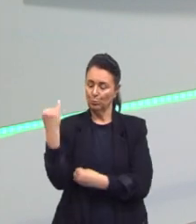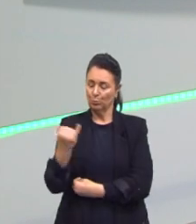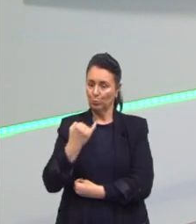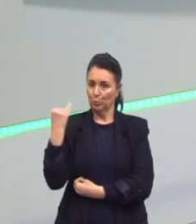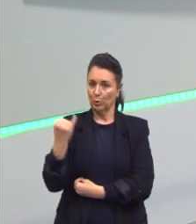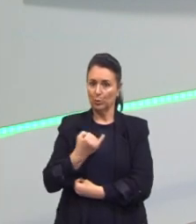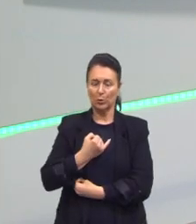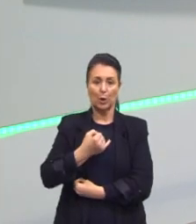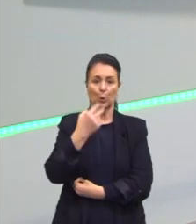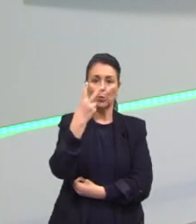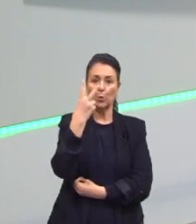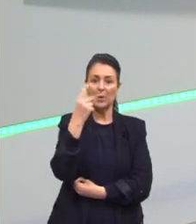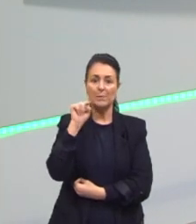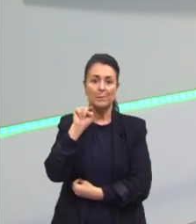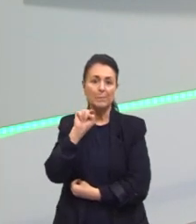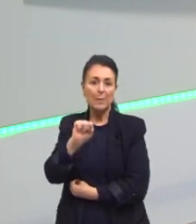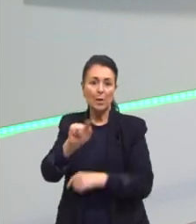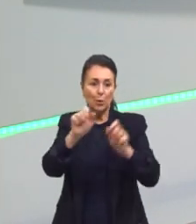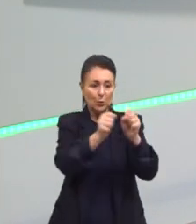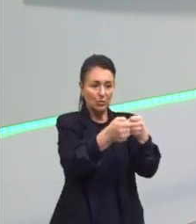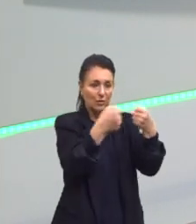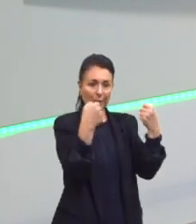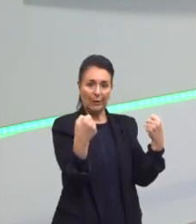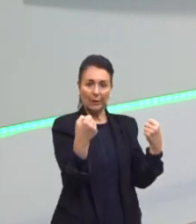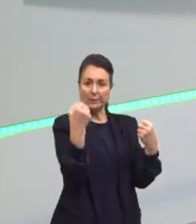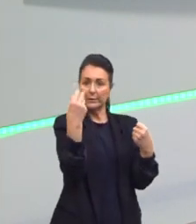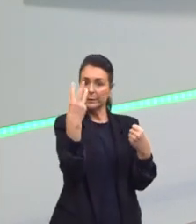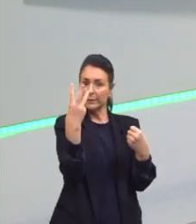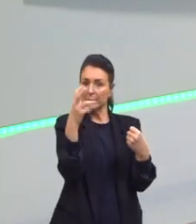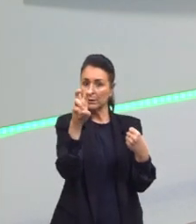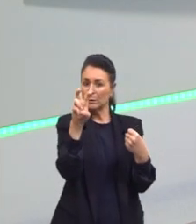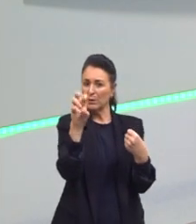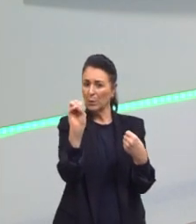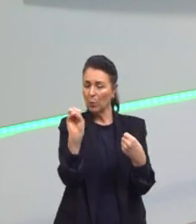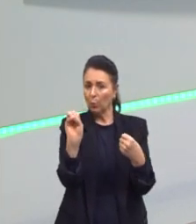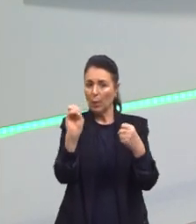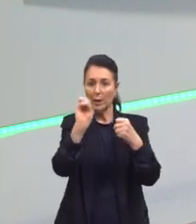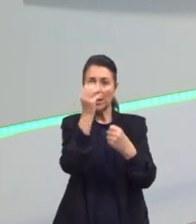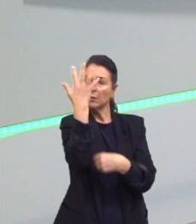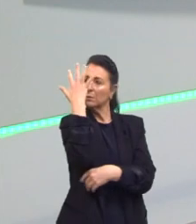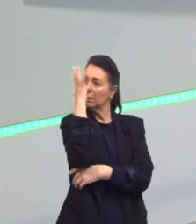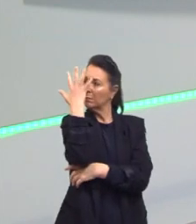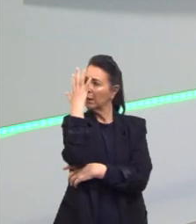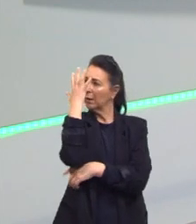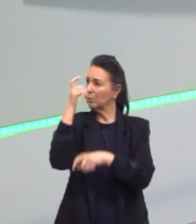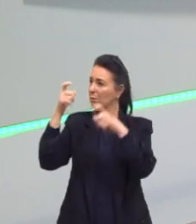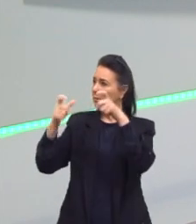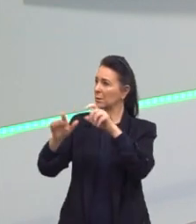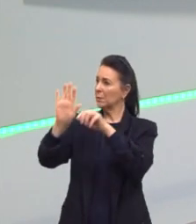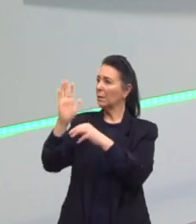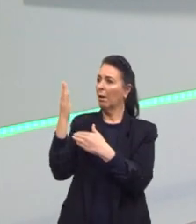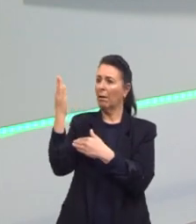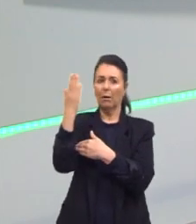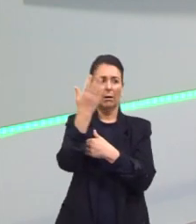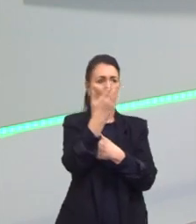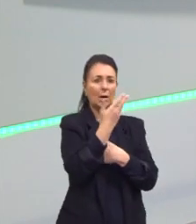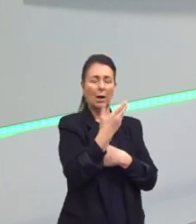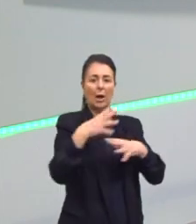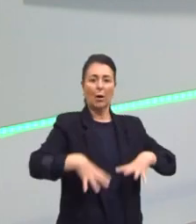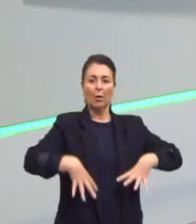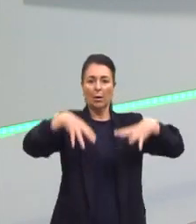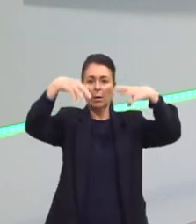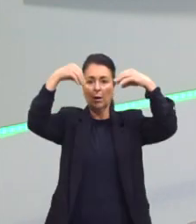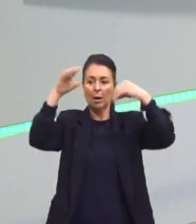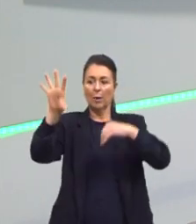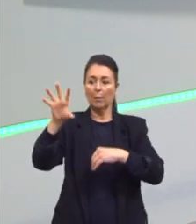duas mil janelas 350 espelhos na sala de espelhos é um Palácio que é considerado hoje um Patrimônio